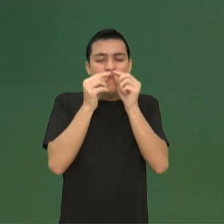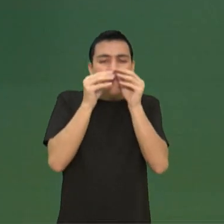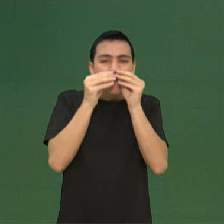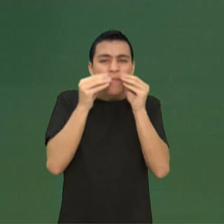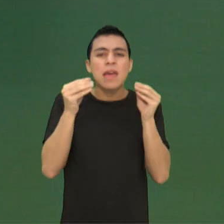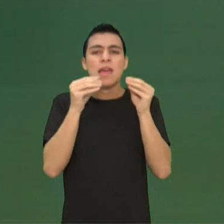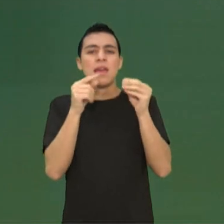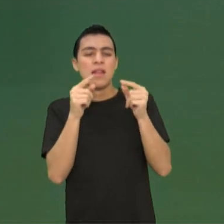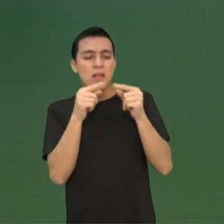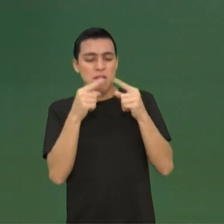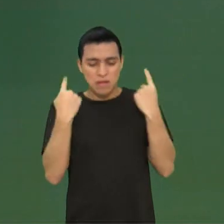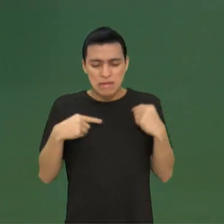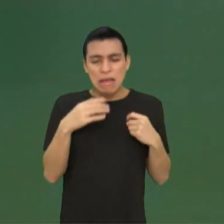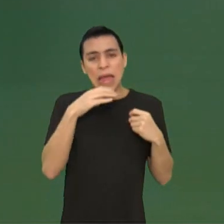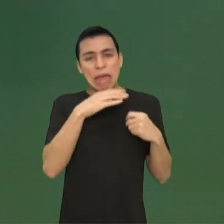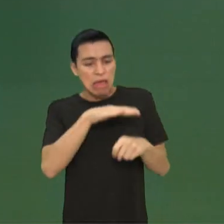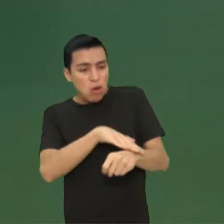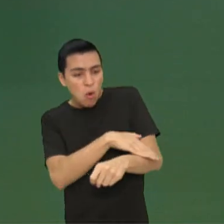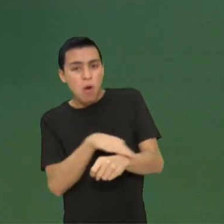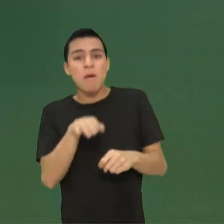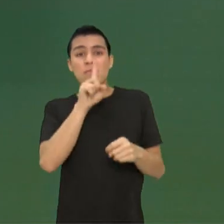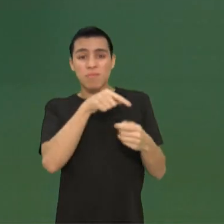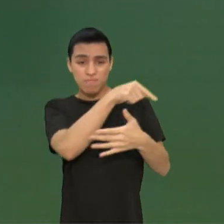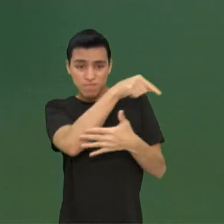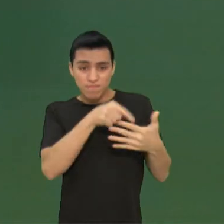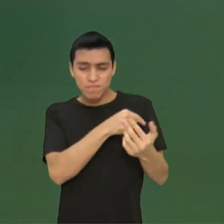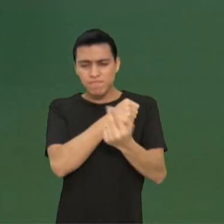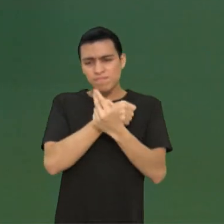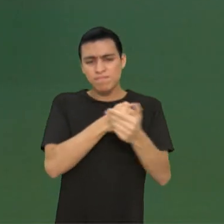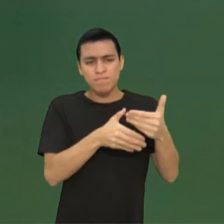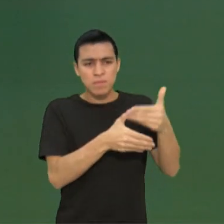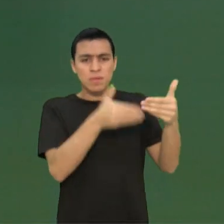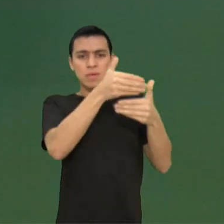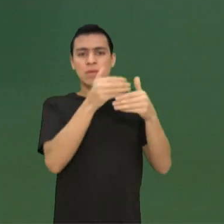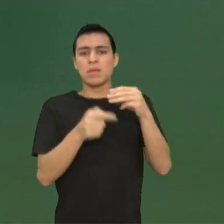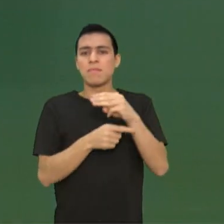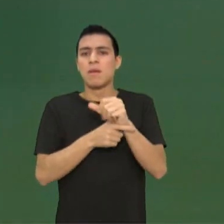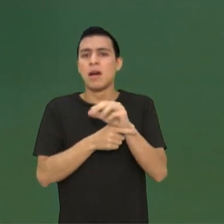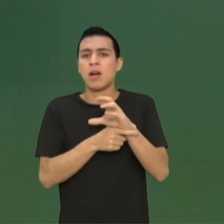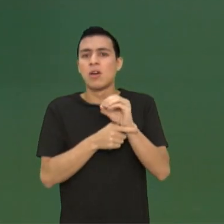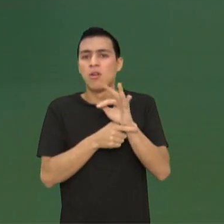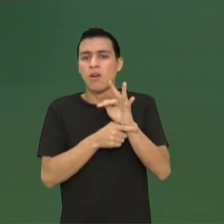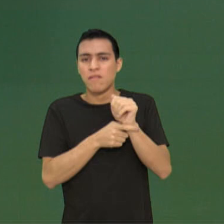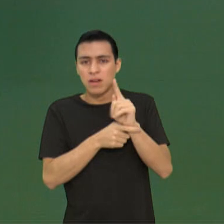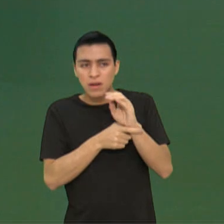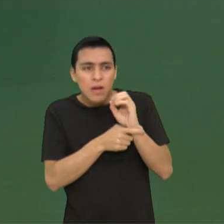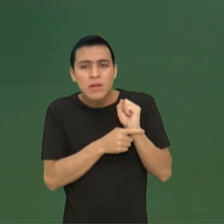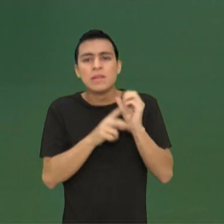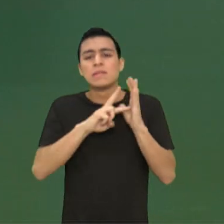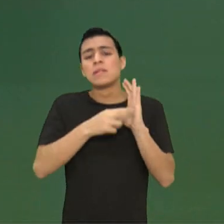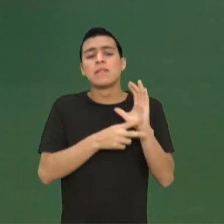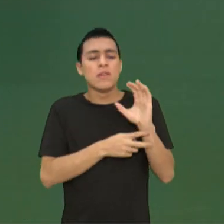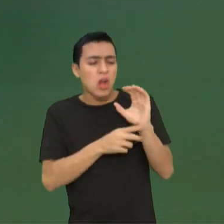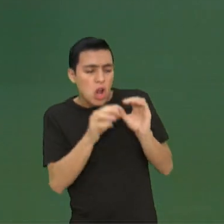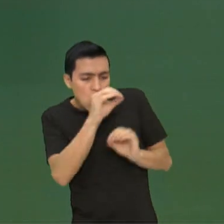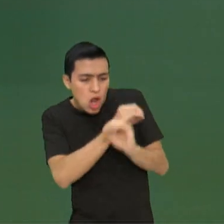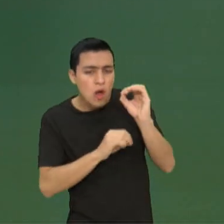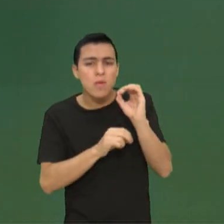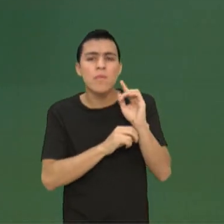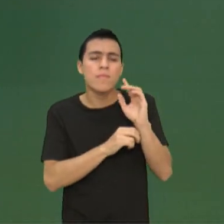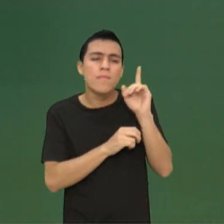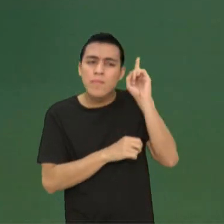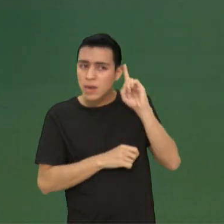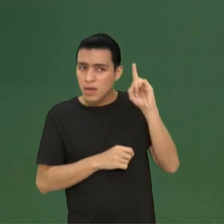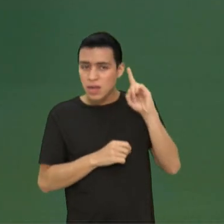a temperatura do corpo, tudo isso é barreira. Correto? Macrófagos, os nossos glóbulos brancos, capazes